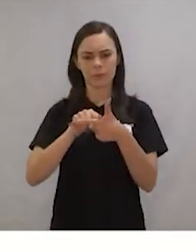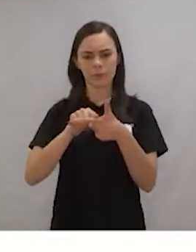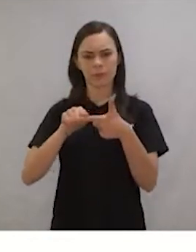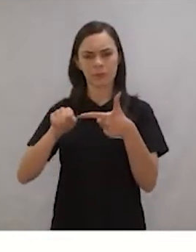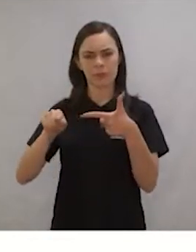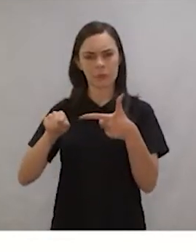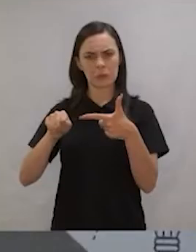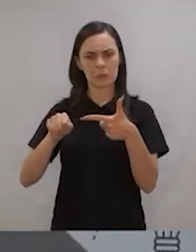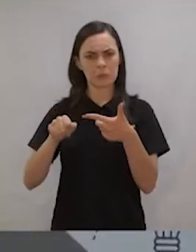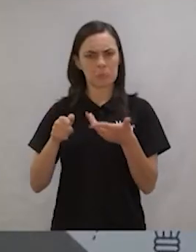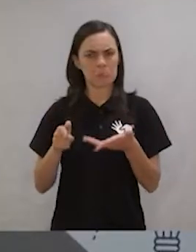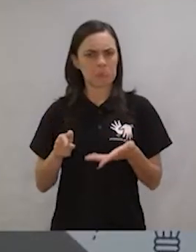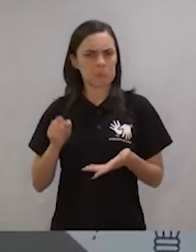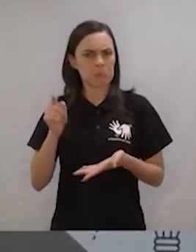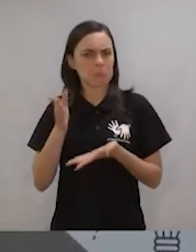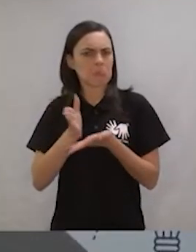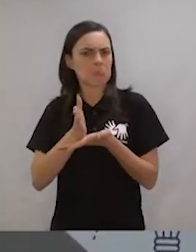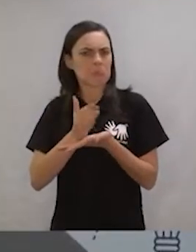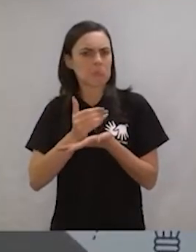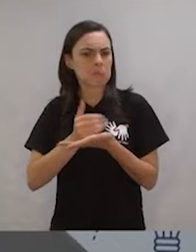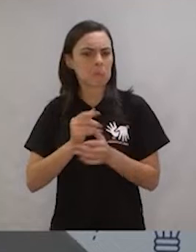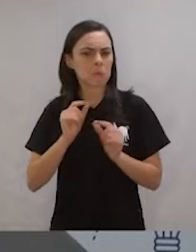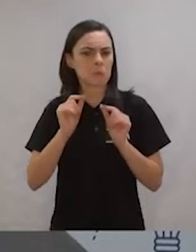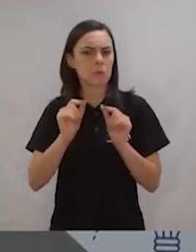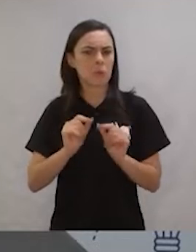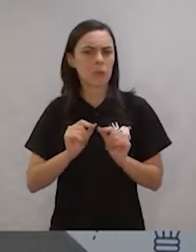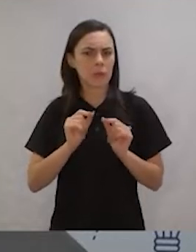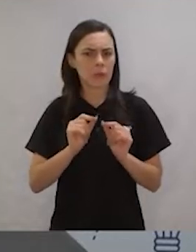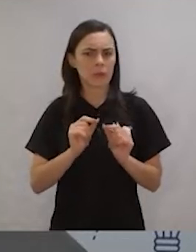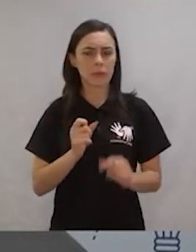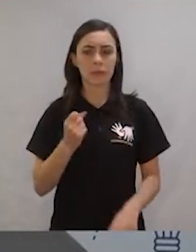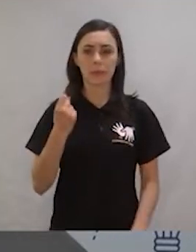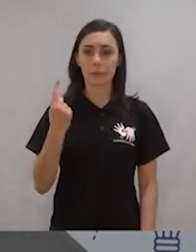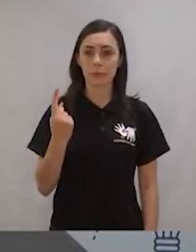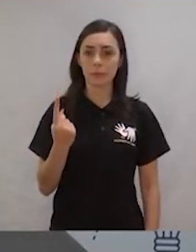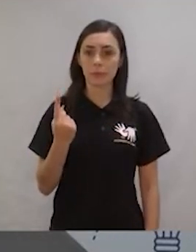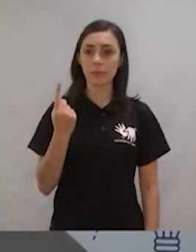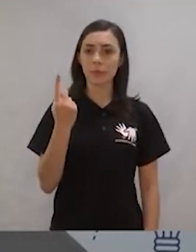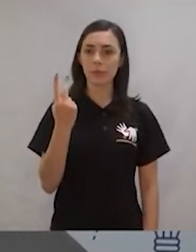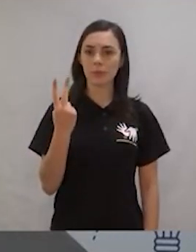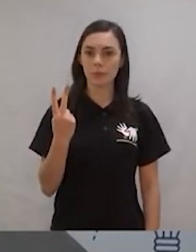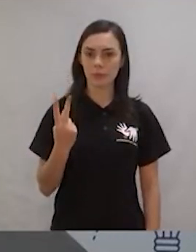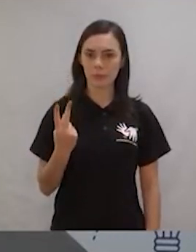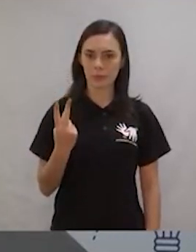Dividido, o que será que ela vai dividir? Por